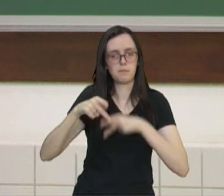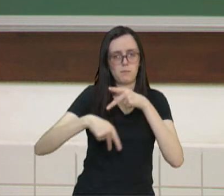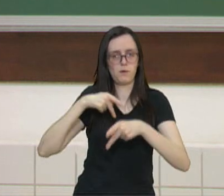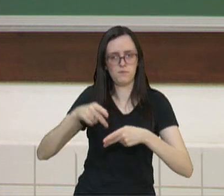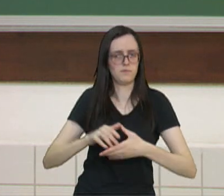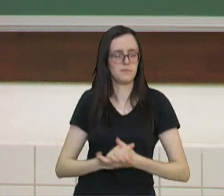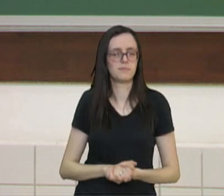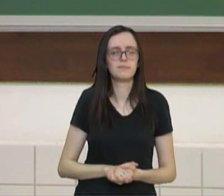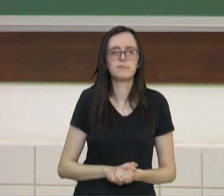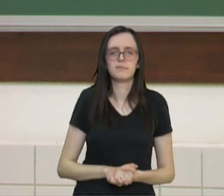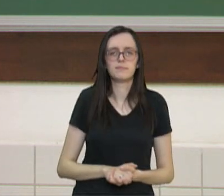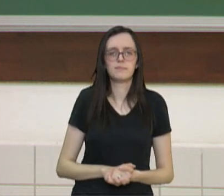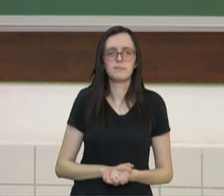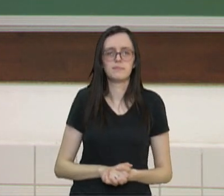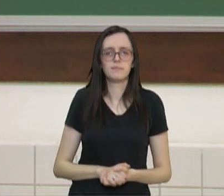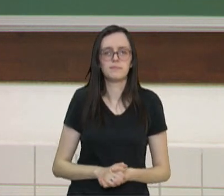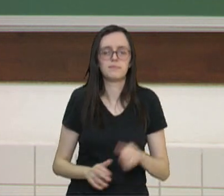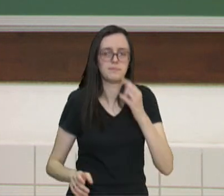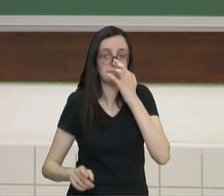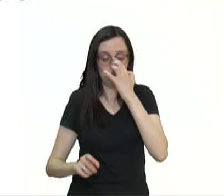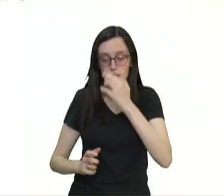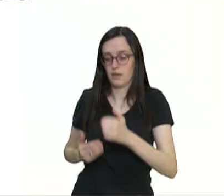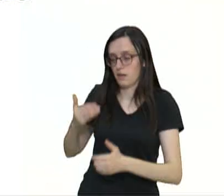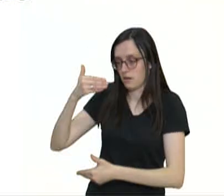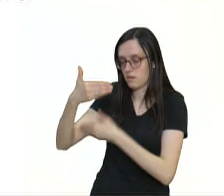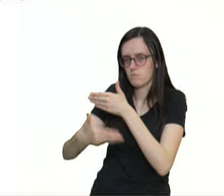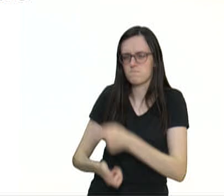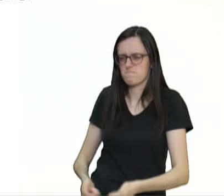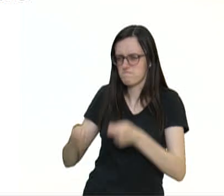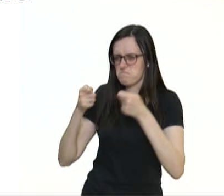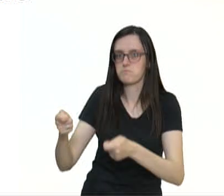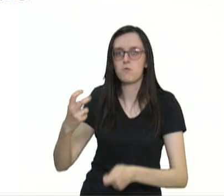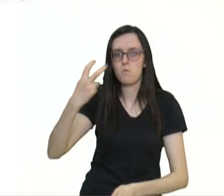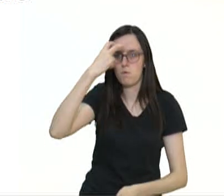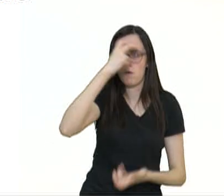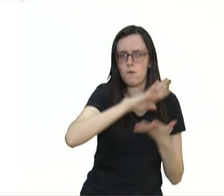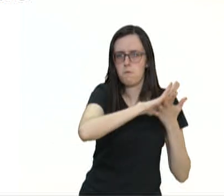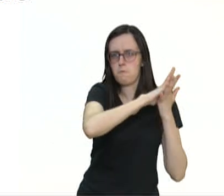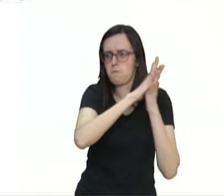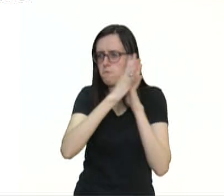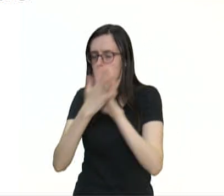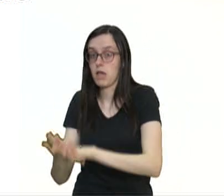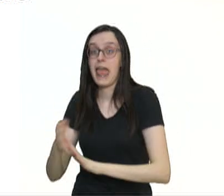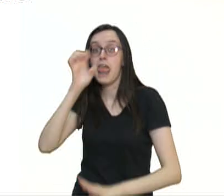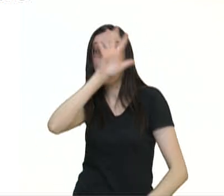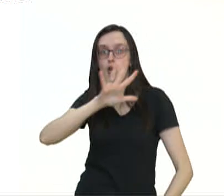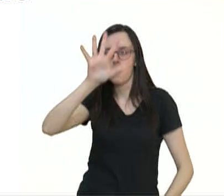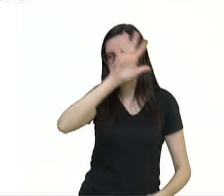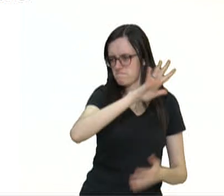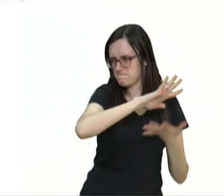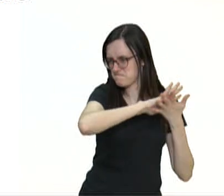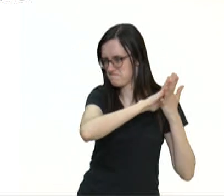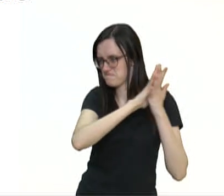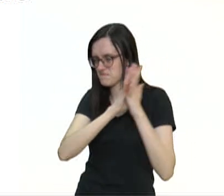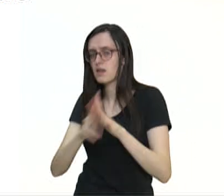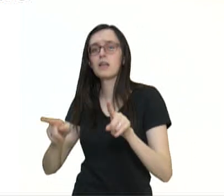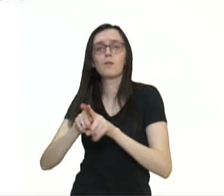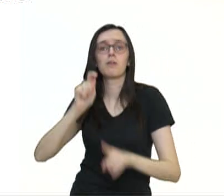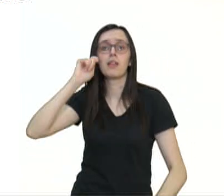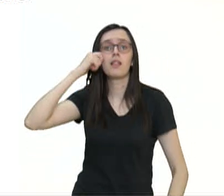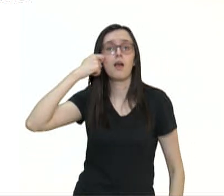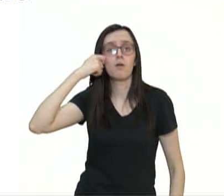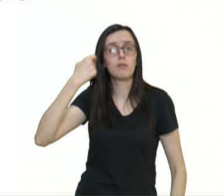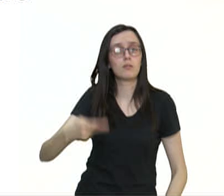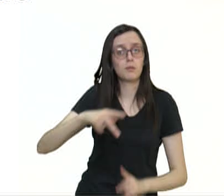povos. E um processo de imposição cultural a partir do ponto de vista europeu ocorreu também com os negros no